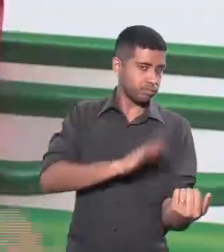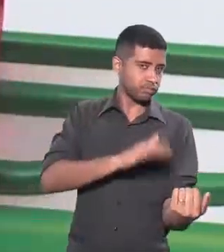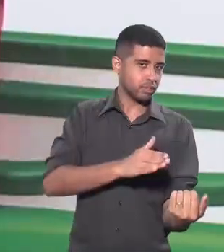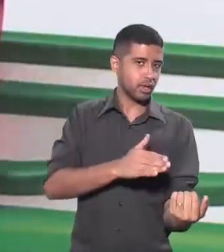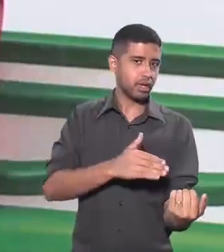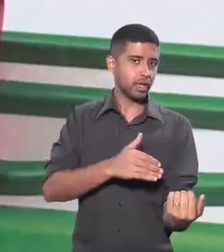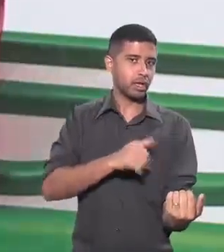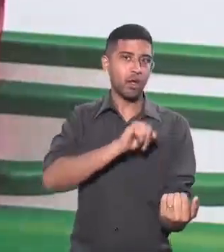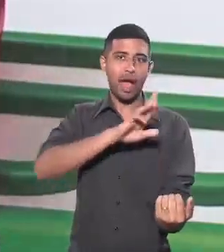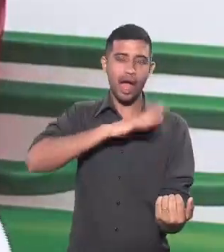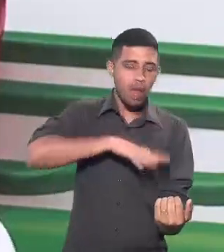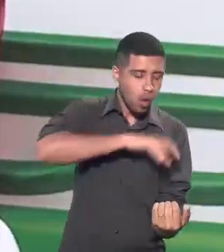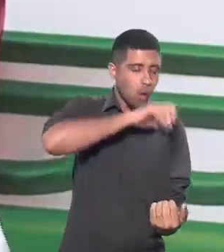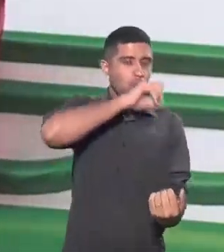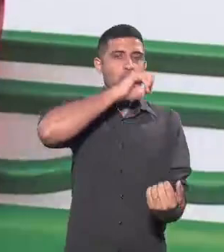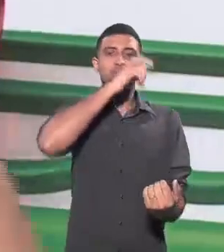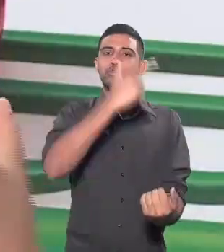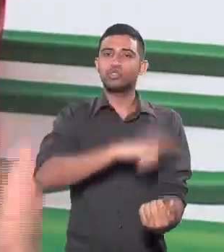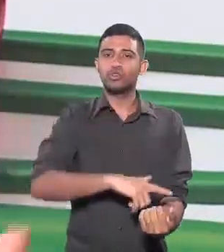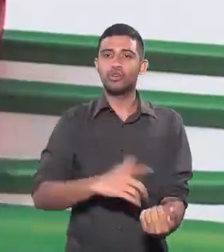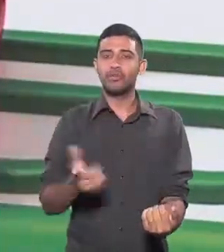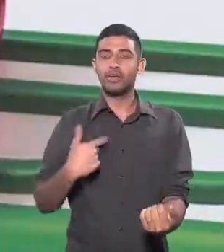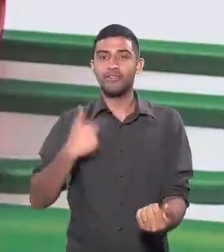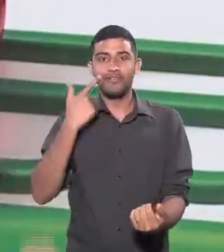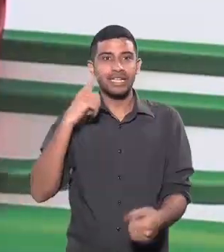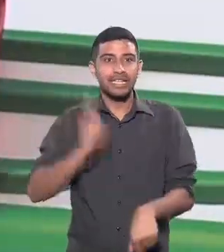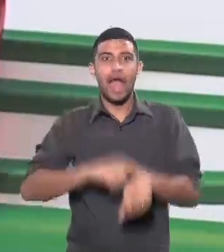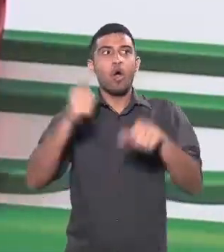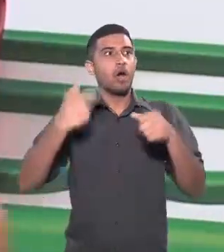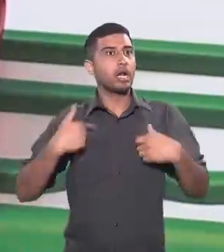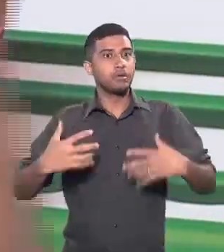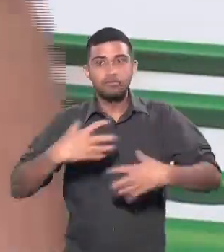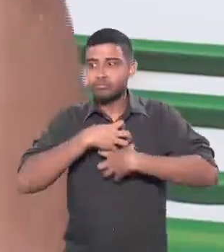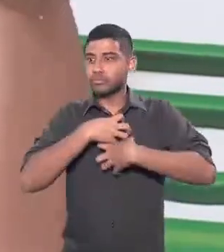voltou a respirar, né? Mas o instinto da pessoa é